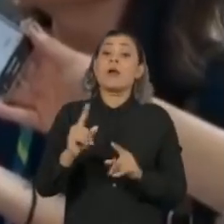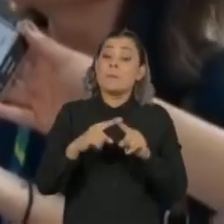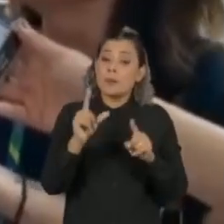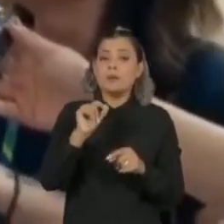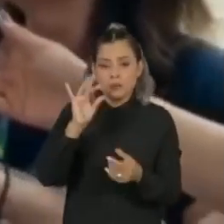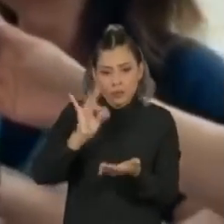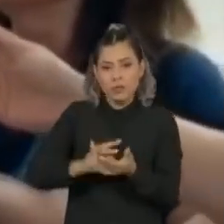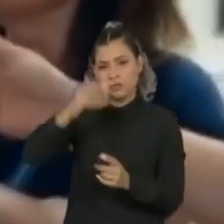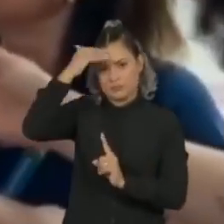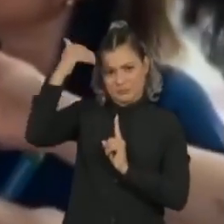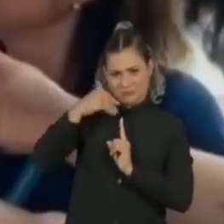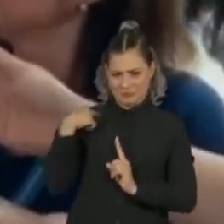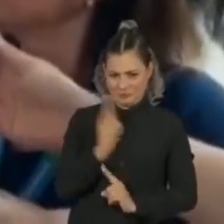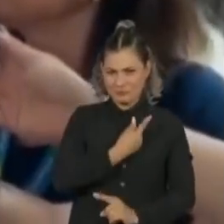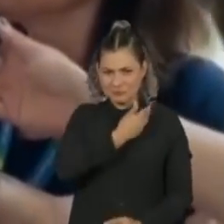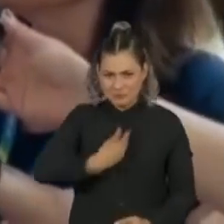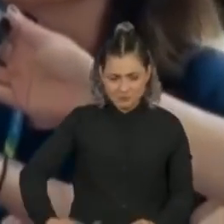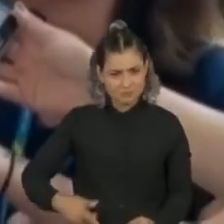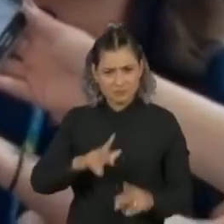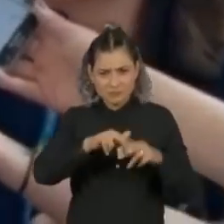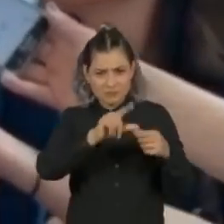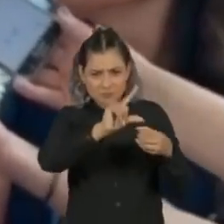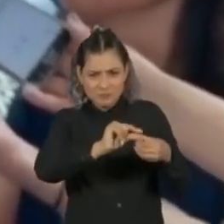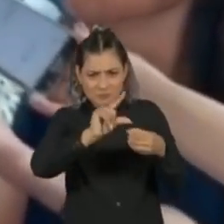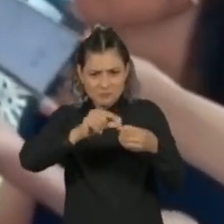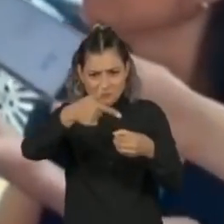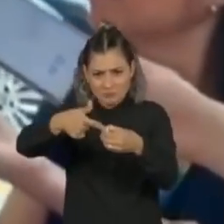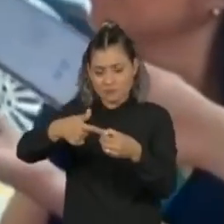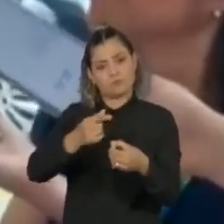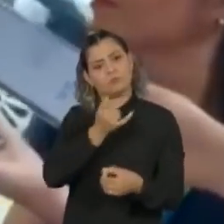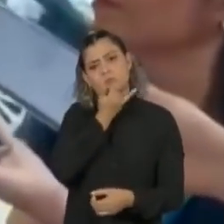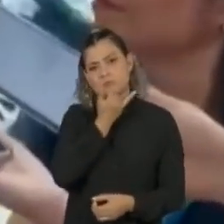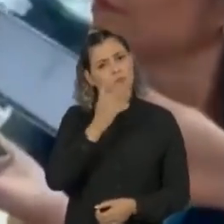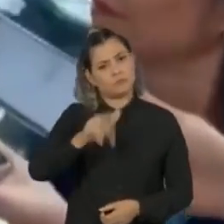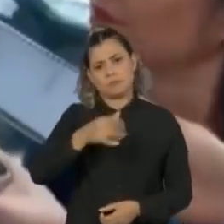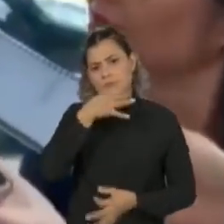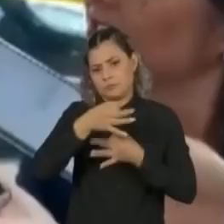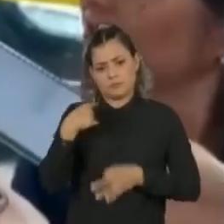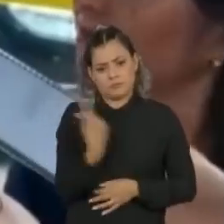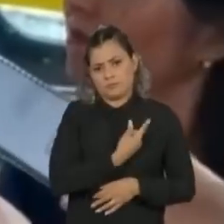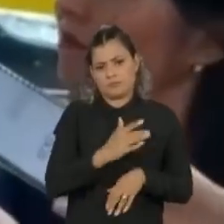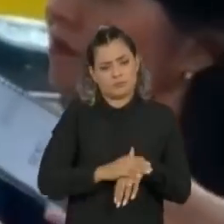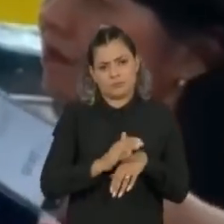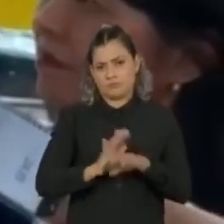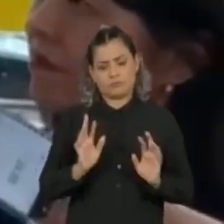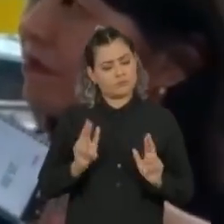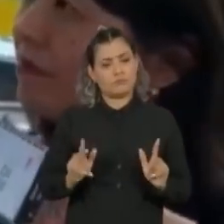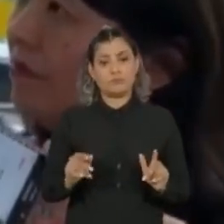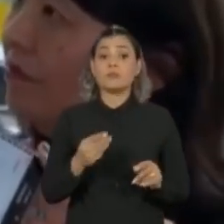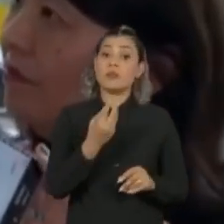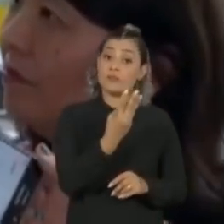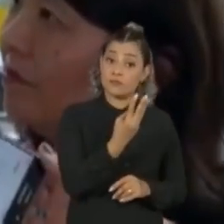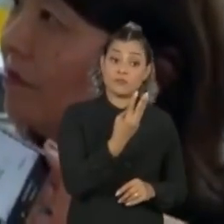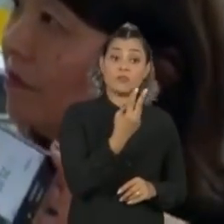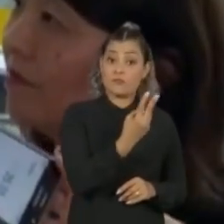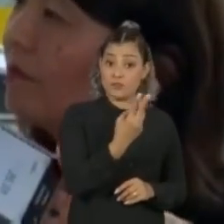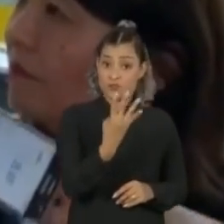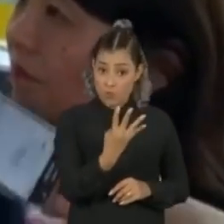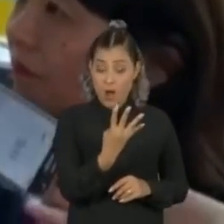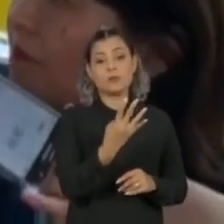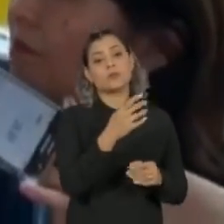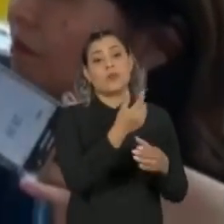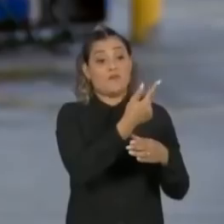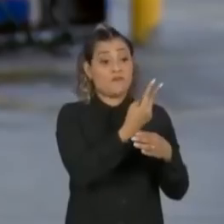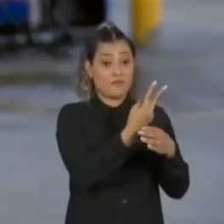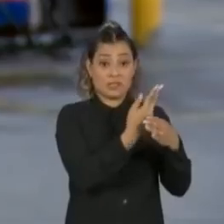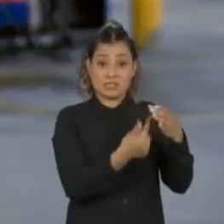ser responsáveis pela redução do preço de combustível. Não é a opinião dos governadores. Pelo menos de 24 dos 27 governadores que já se manifestaram numa